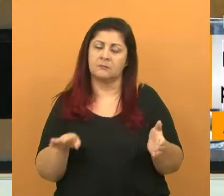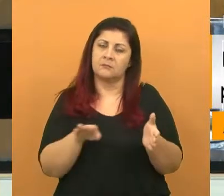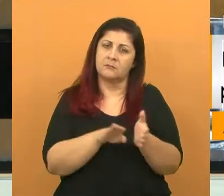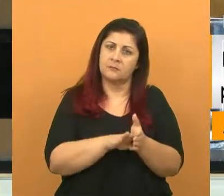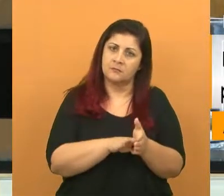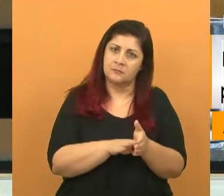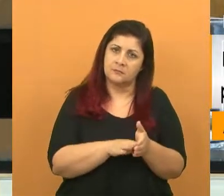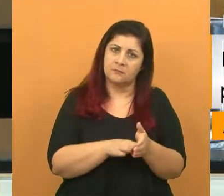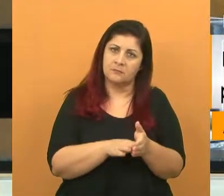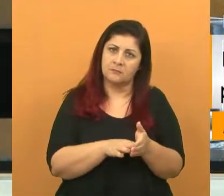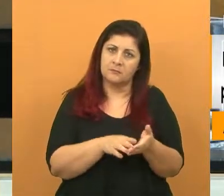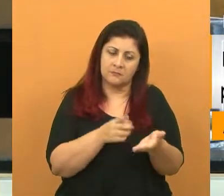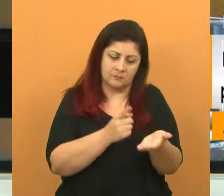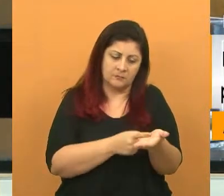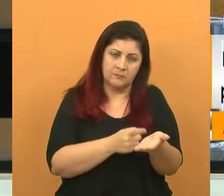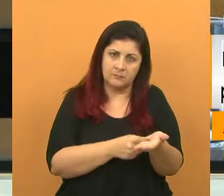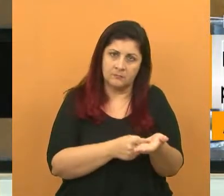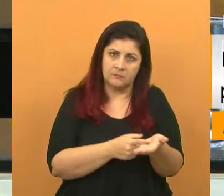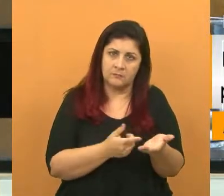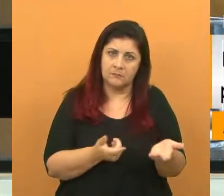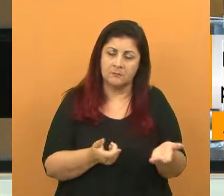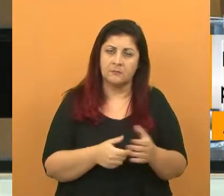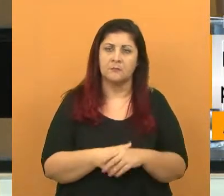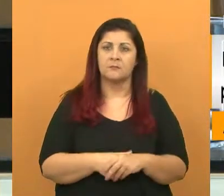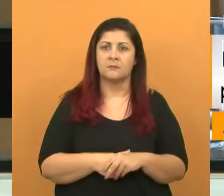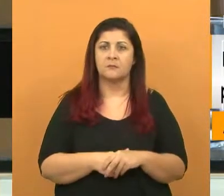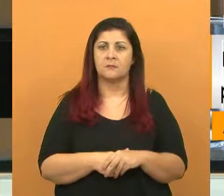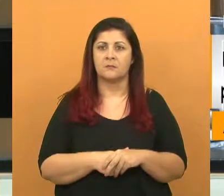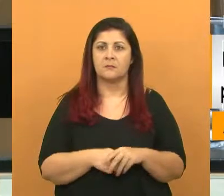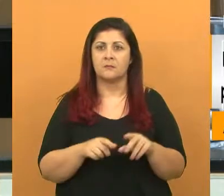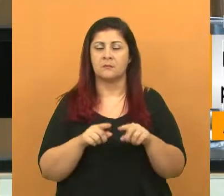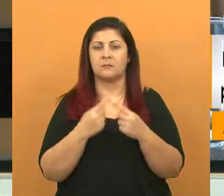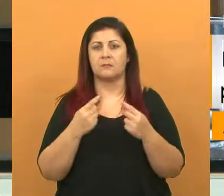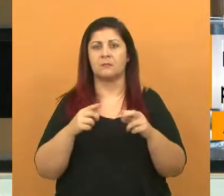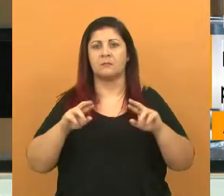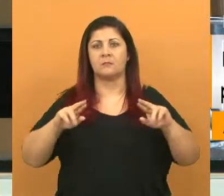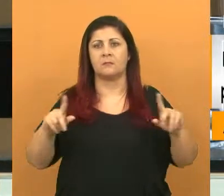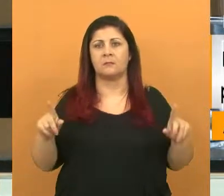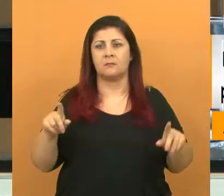agendamento, mas não é a mesma coisa da unidade básica.